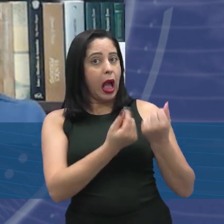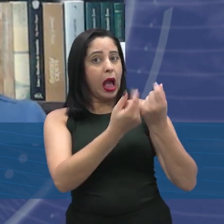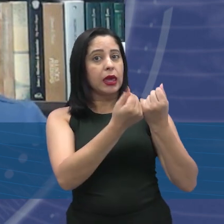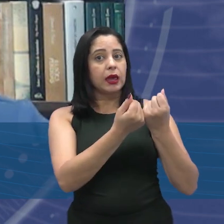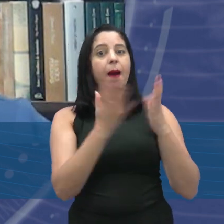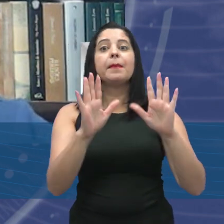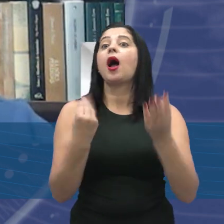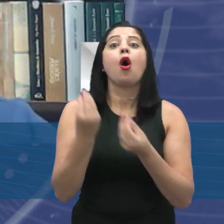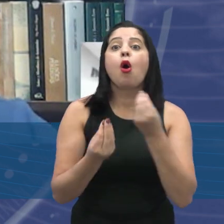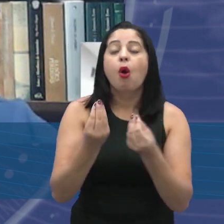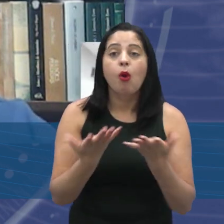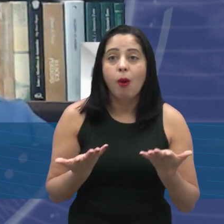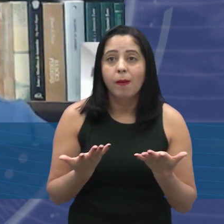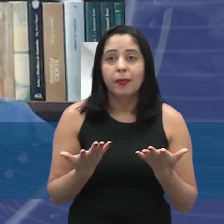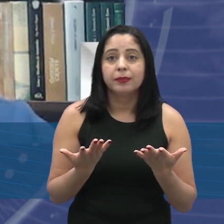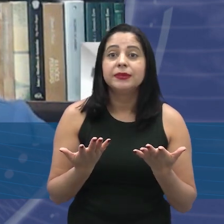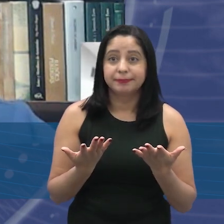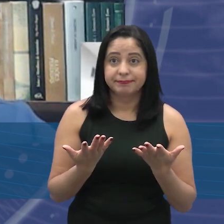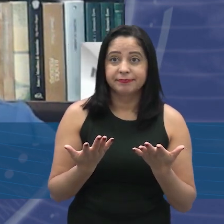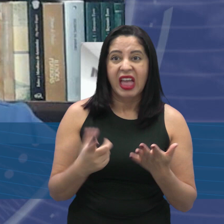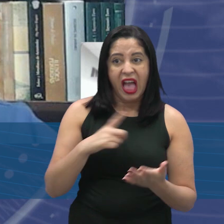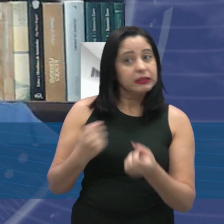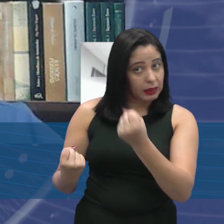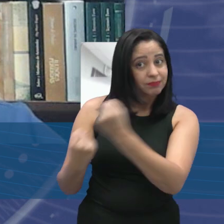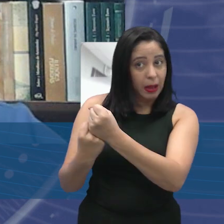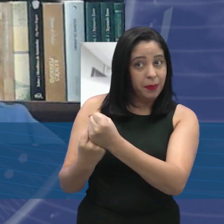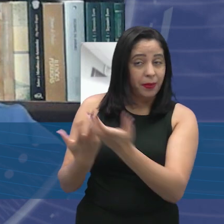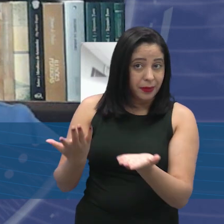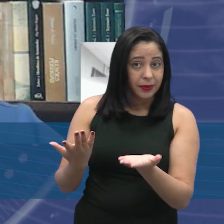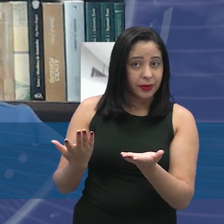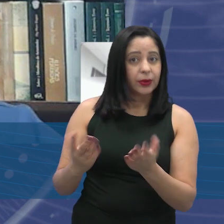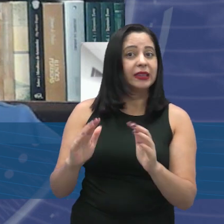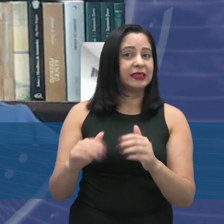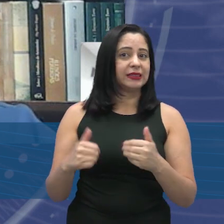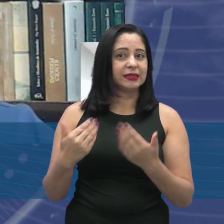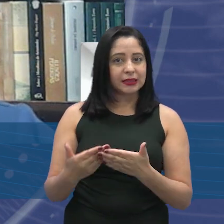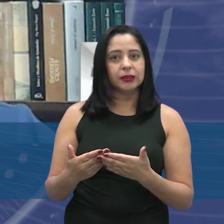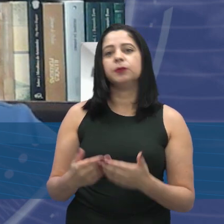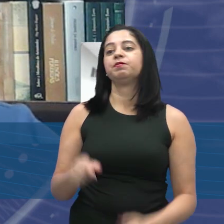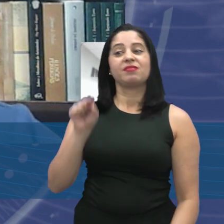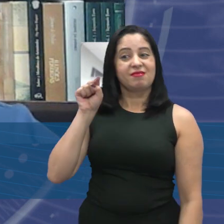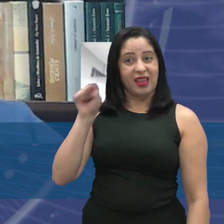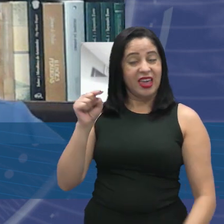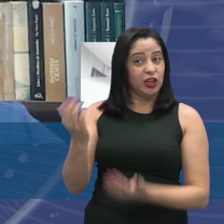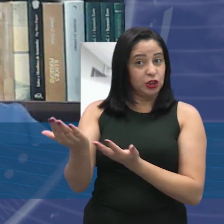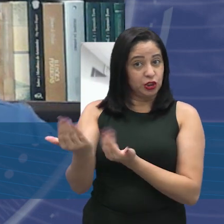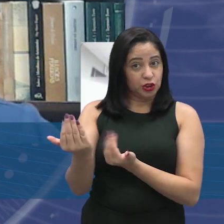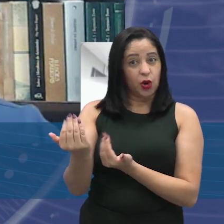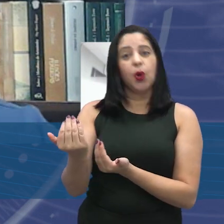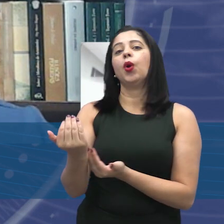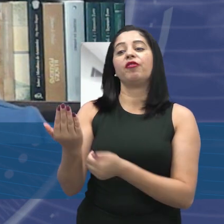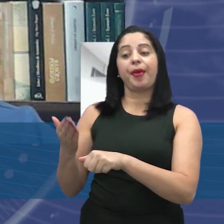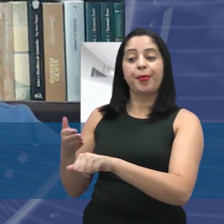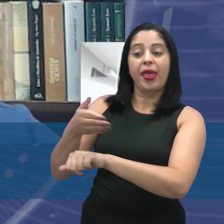a base, qual é o suporte que ele tem para fazer essa riqueza acontecer? Então, quando ele sai de casa e, de fato,